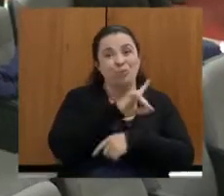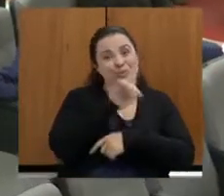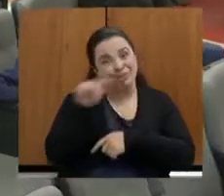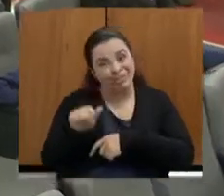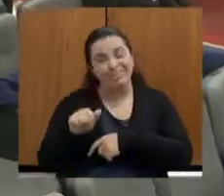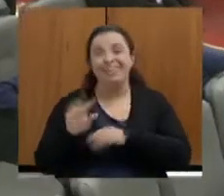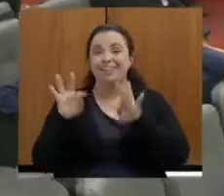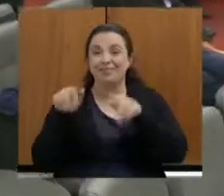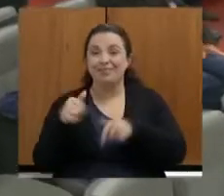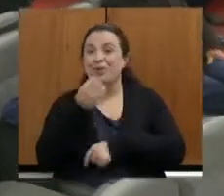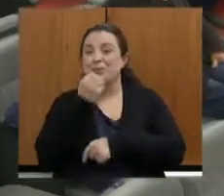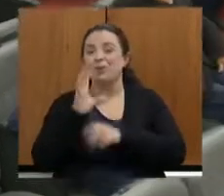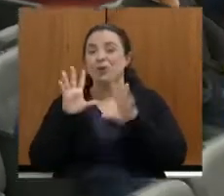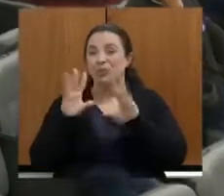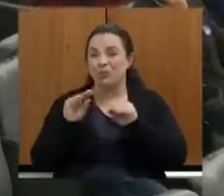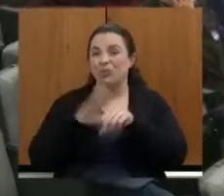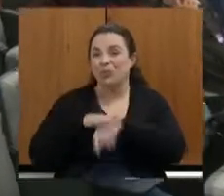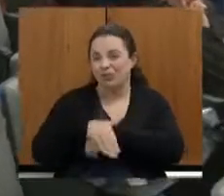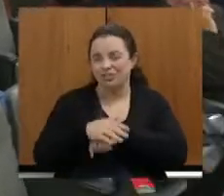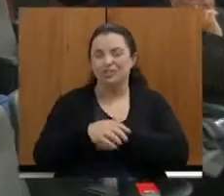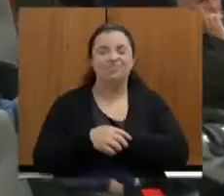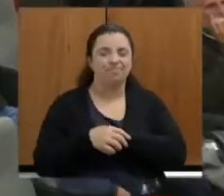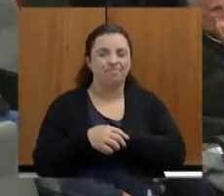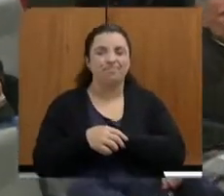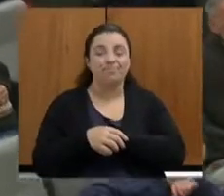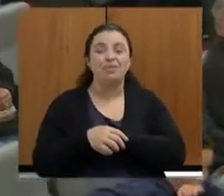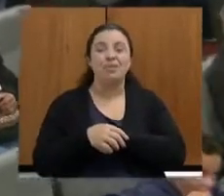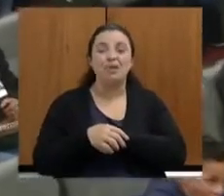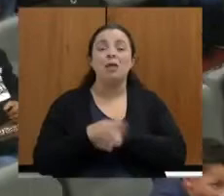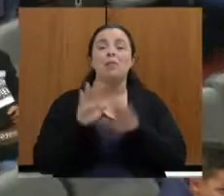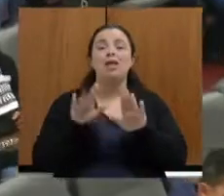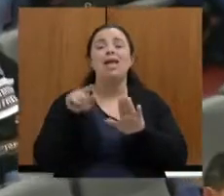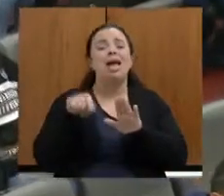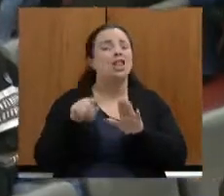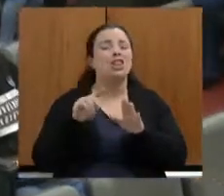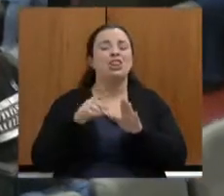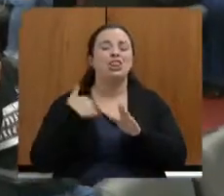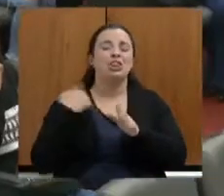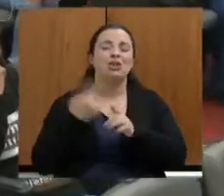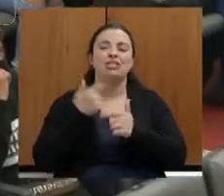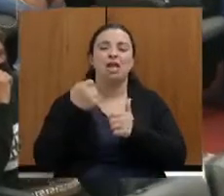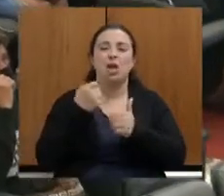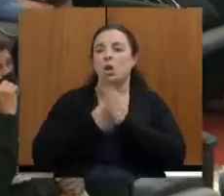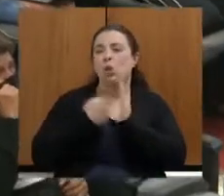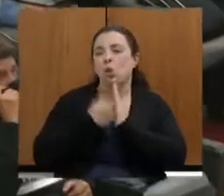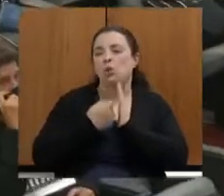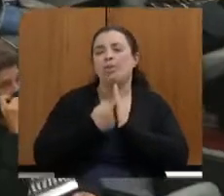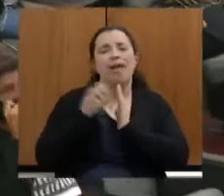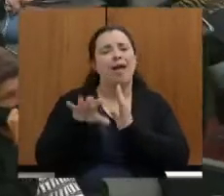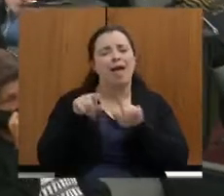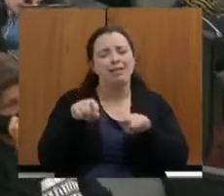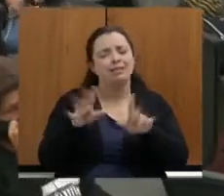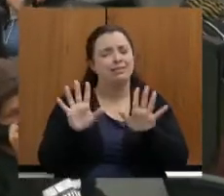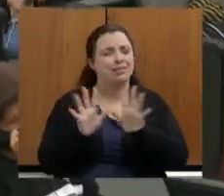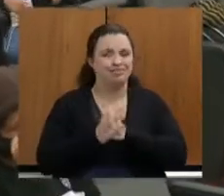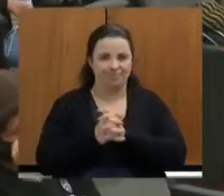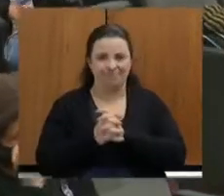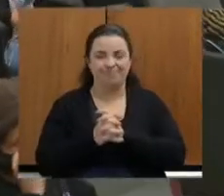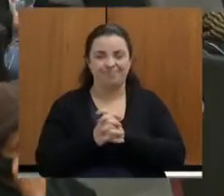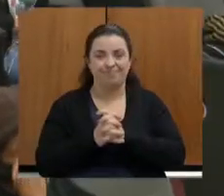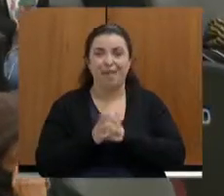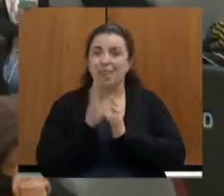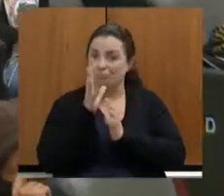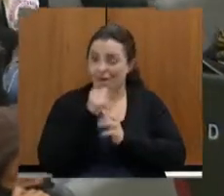boa noite mas a nossa luta é assim mesmo é eu queria falar eu